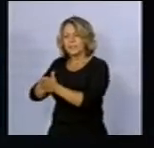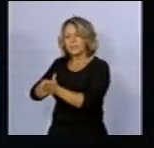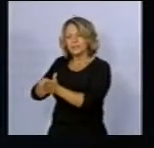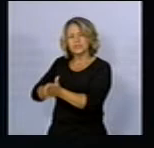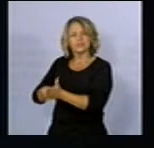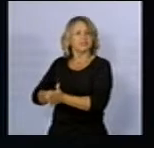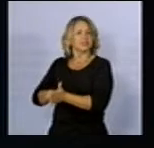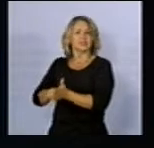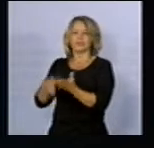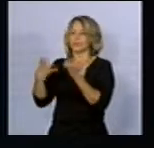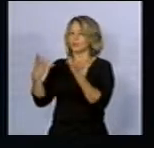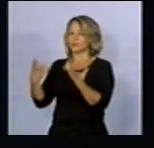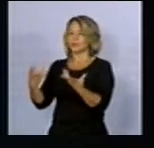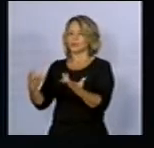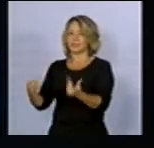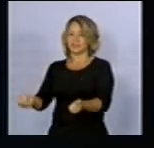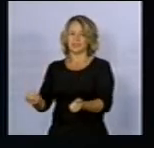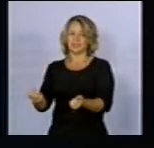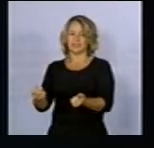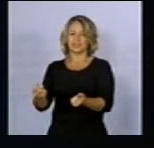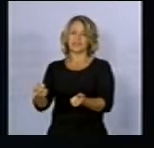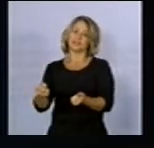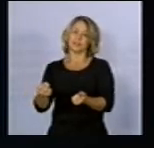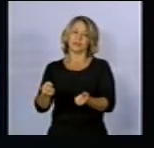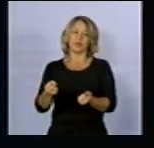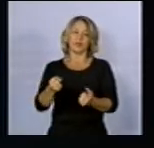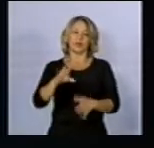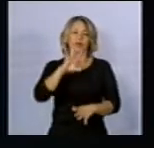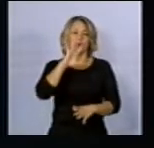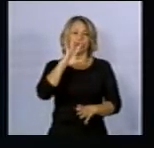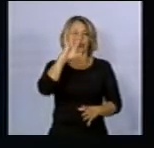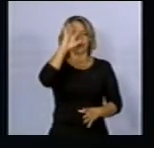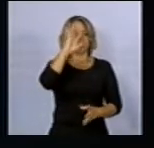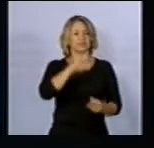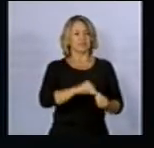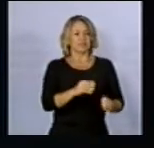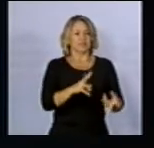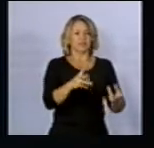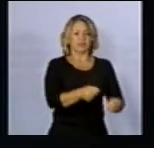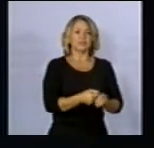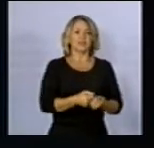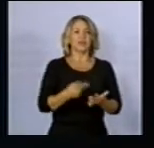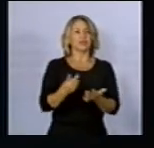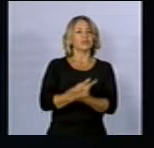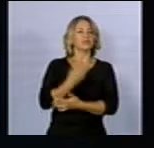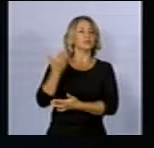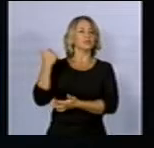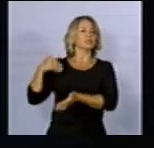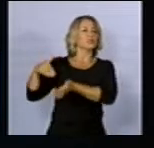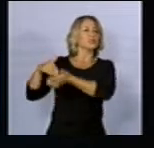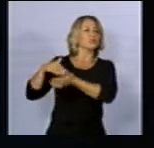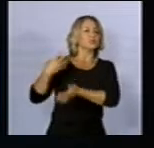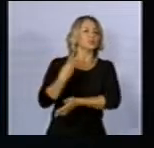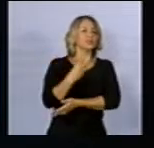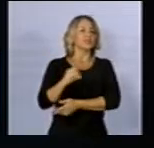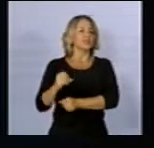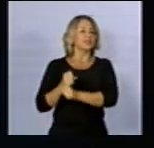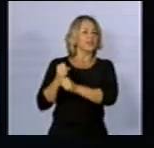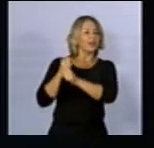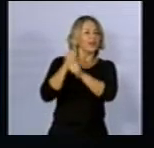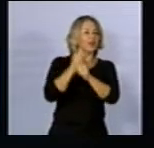a corroboração desses resultados. É uma situação que, nos últimos 30 anos, ela vem se mantendo